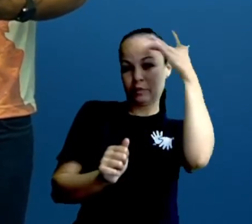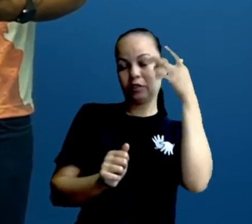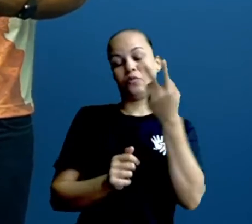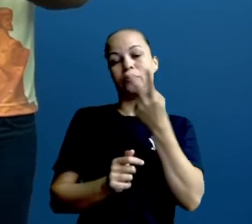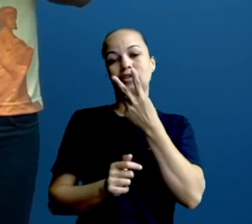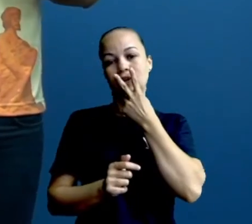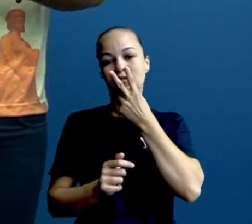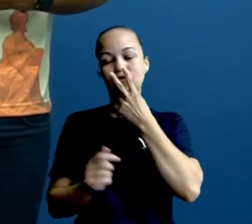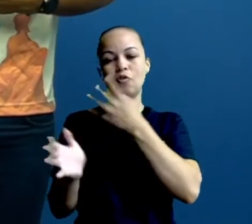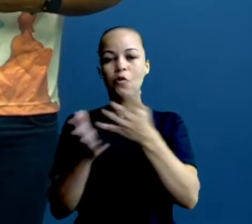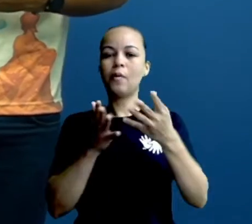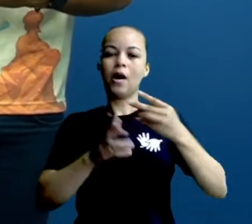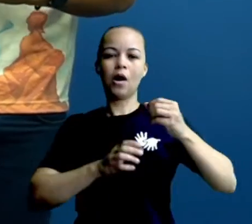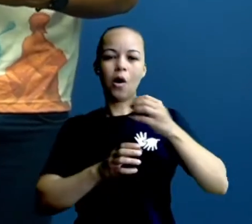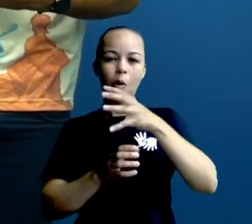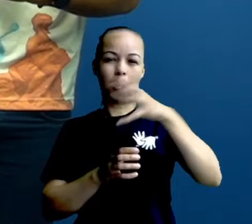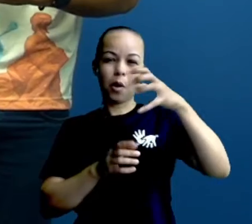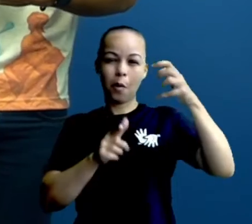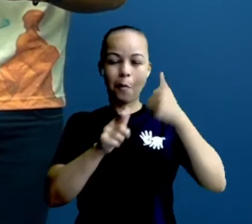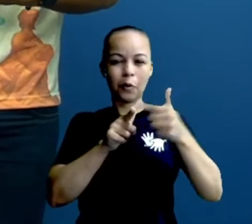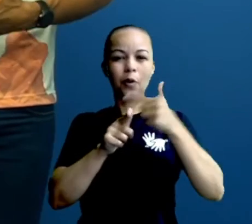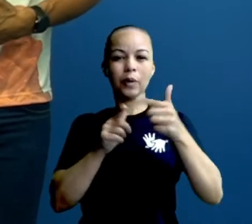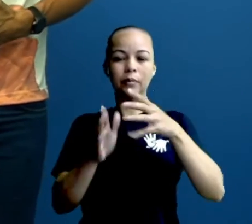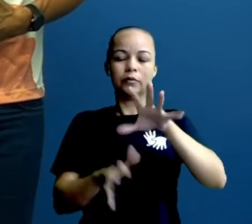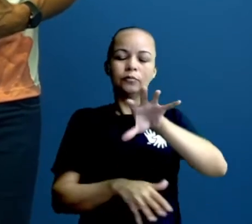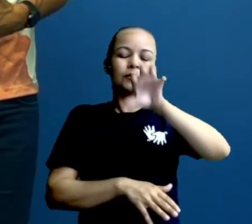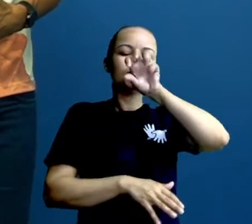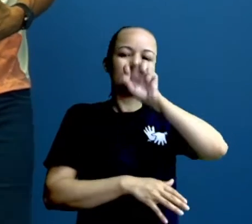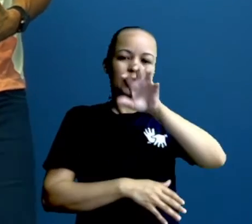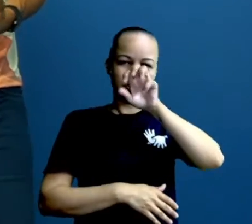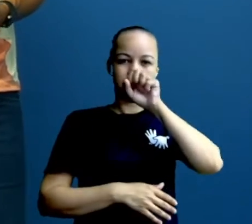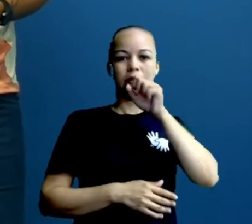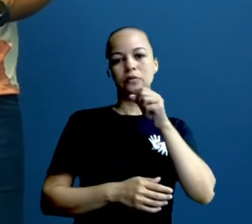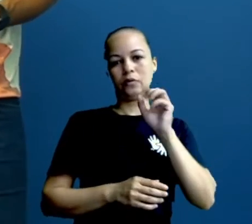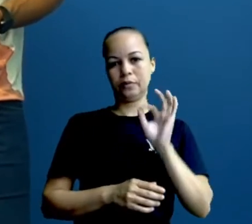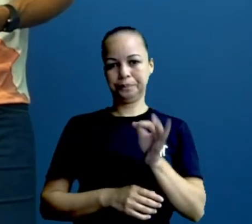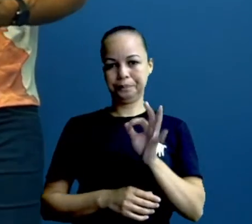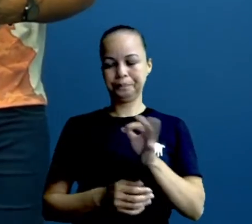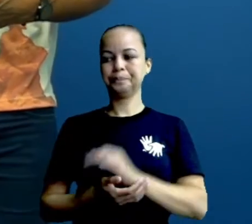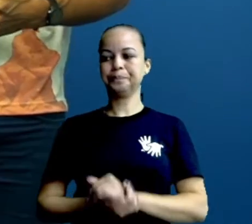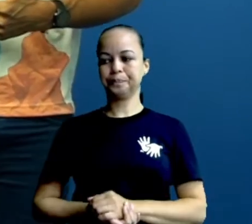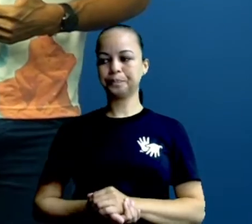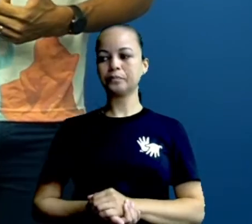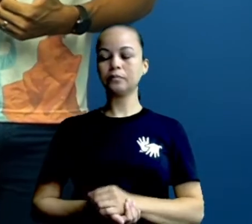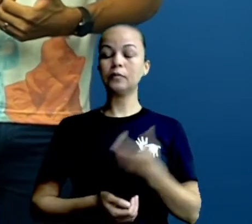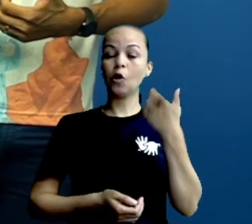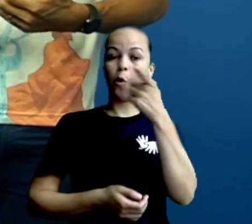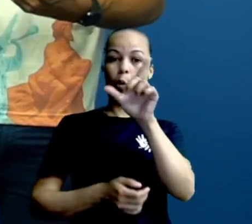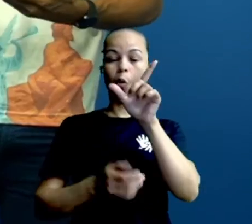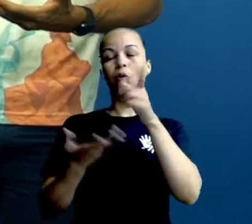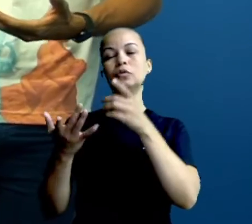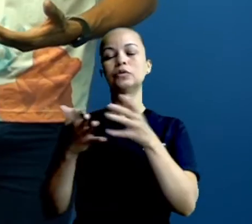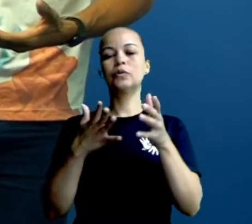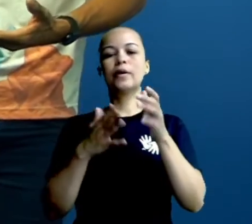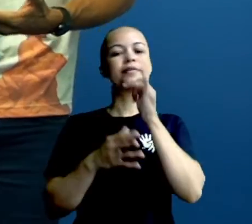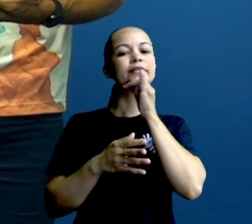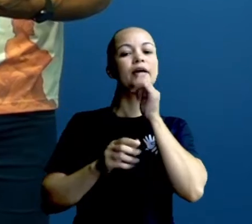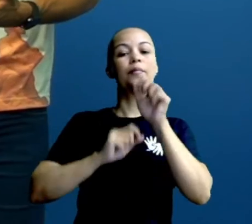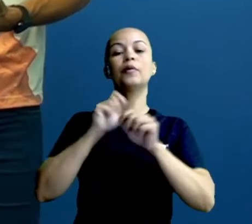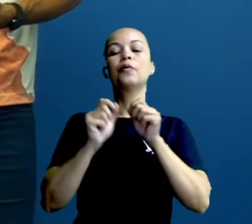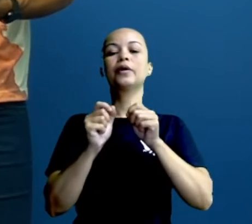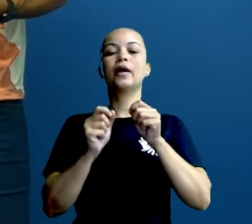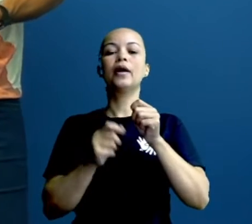da sua vida, principalmente no trato respiratório, tá certo? E um outro exemplo de drogas lícitas são